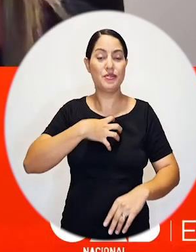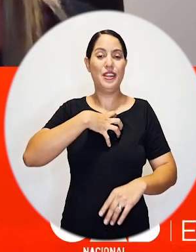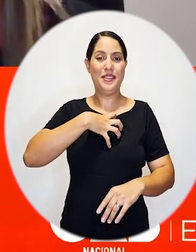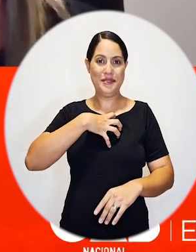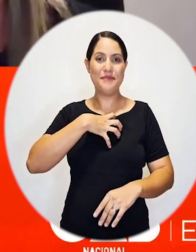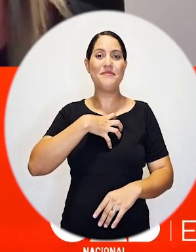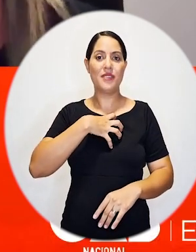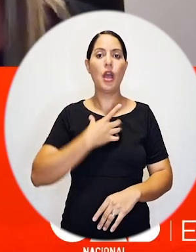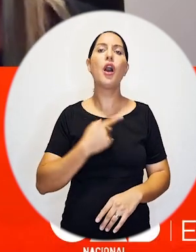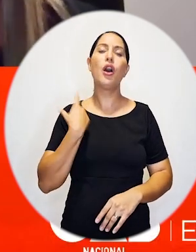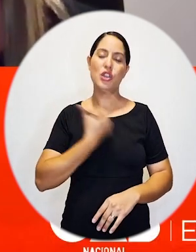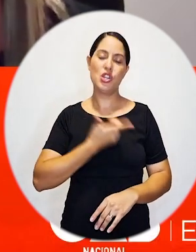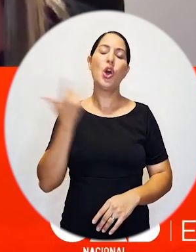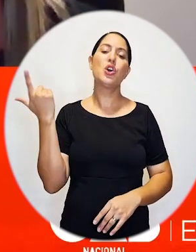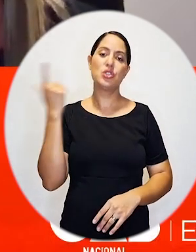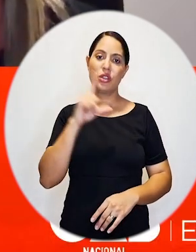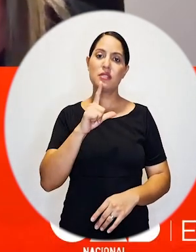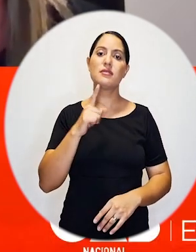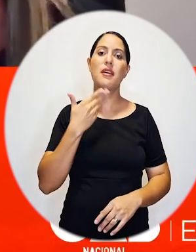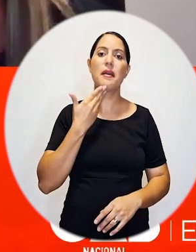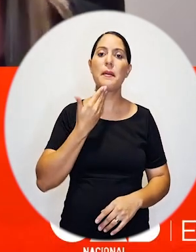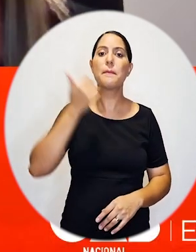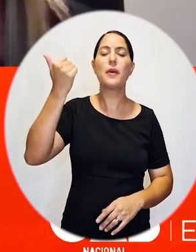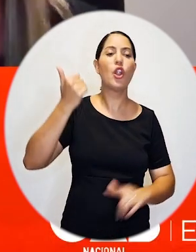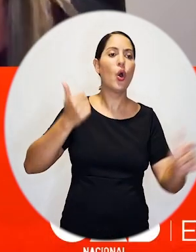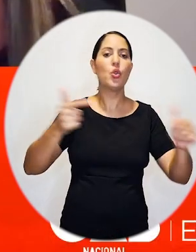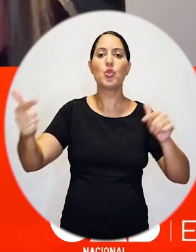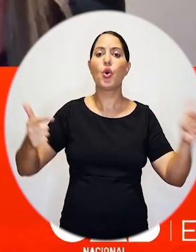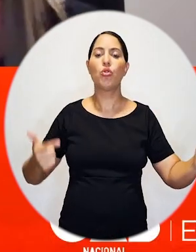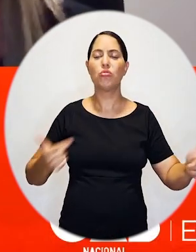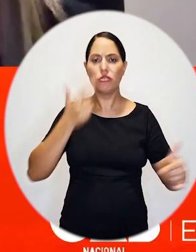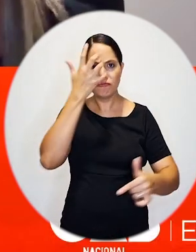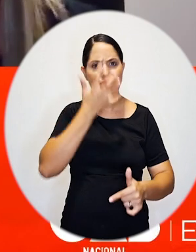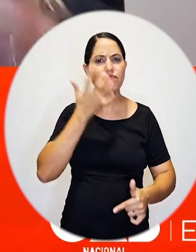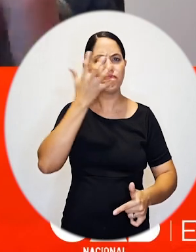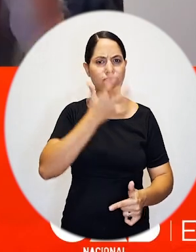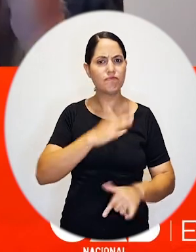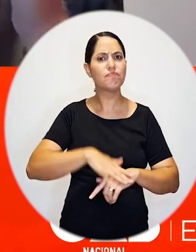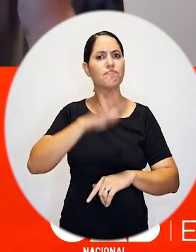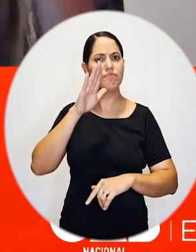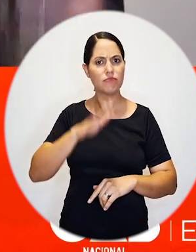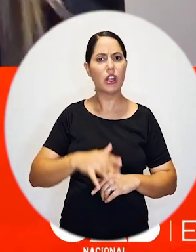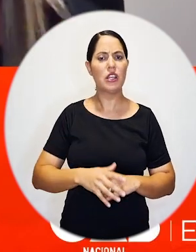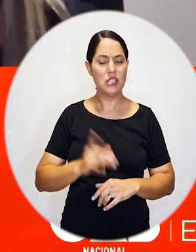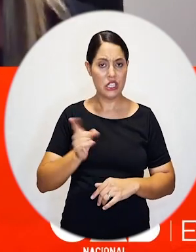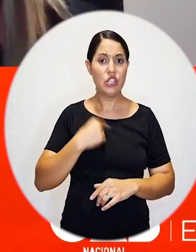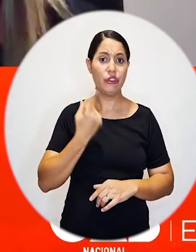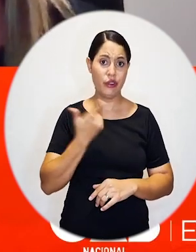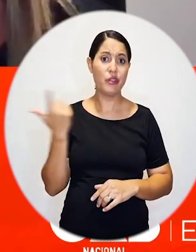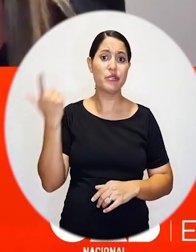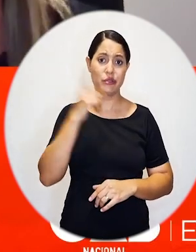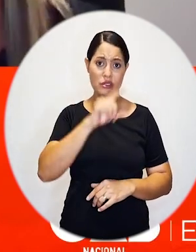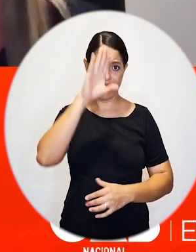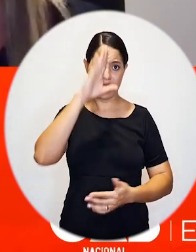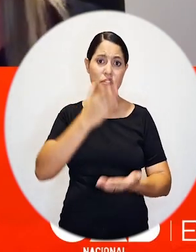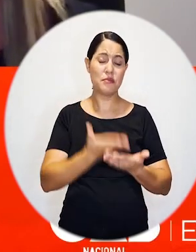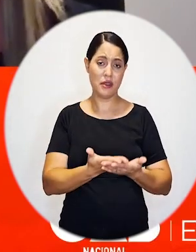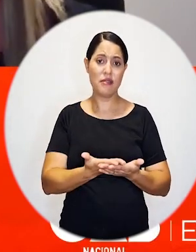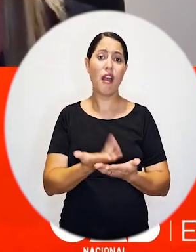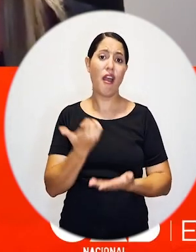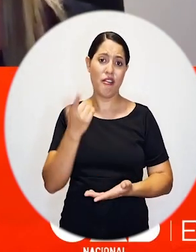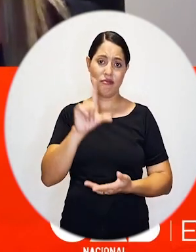quem a gente consegue atrair melhores olhares e a gente consegue conquistar